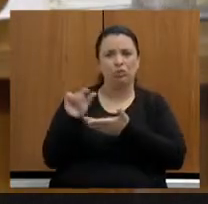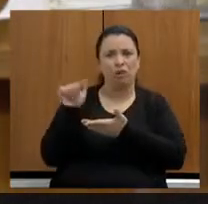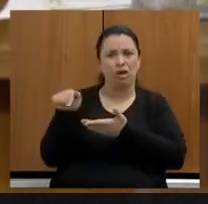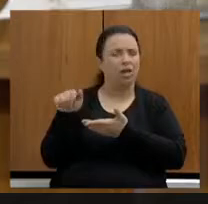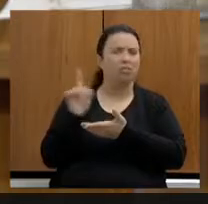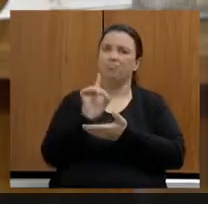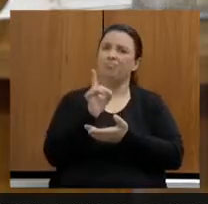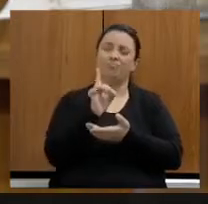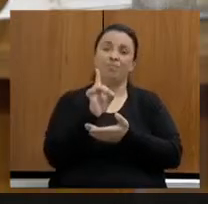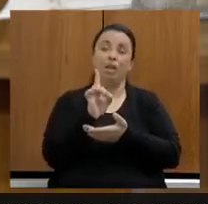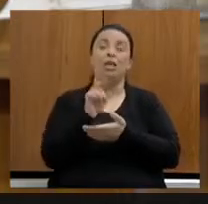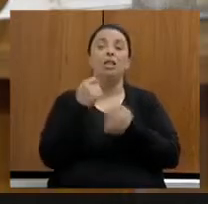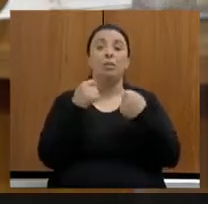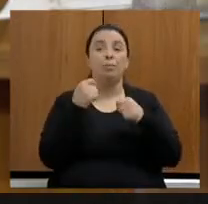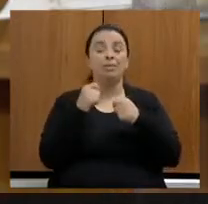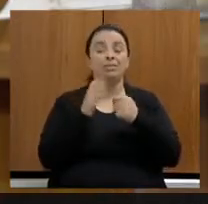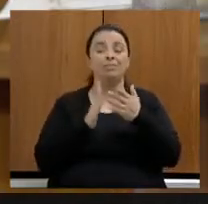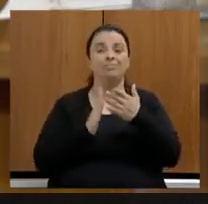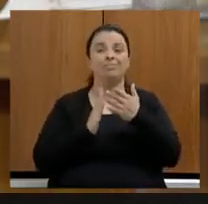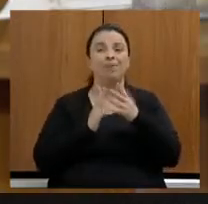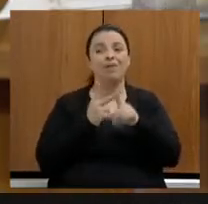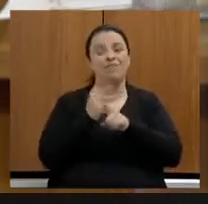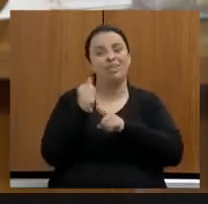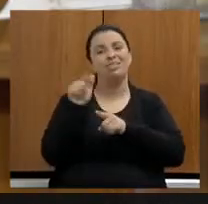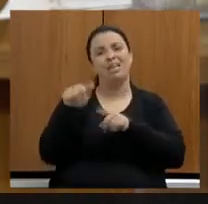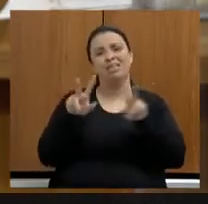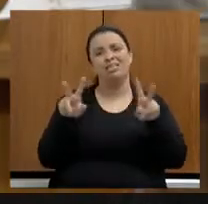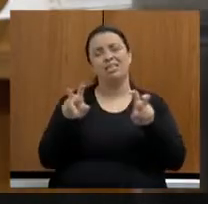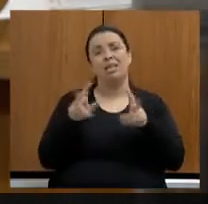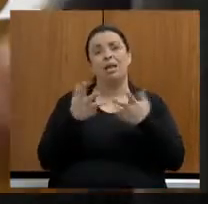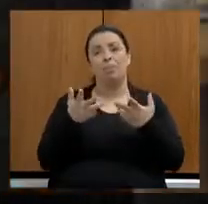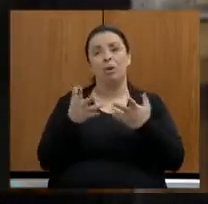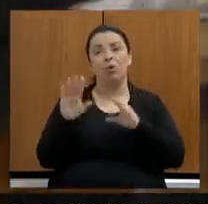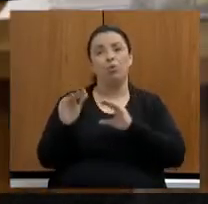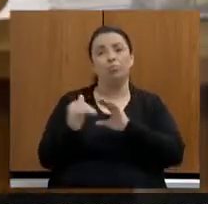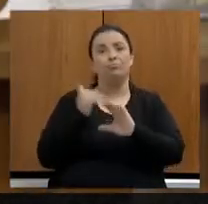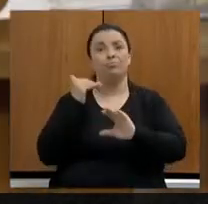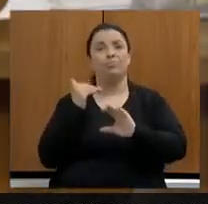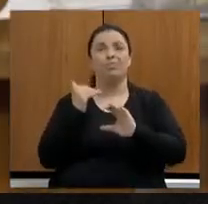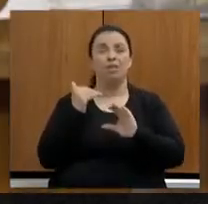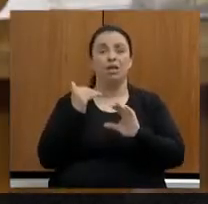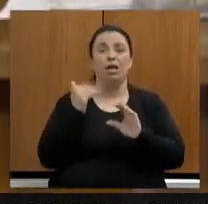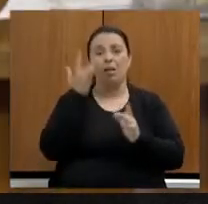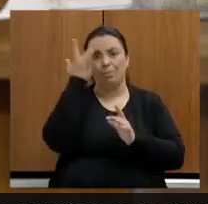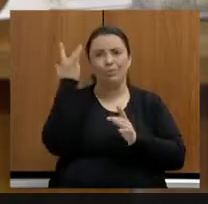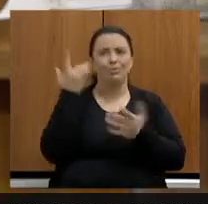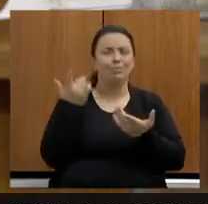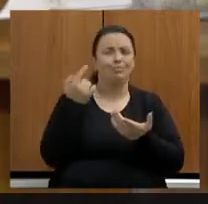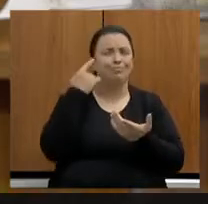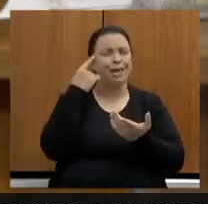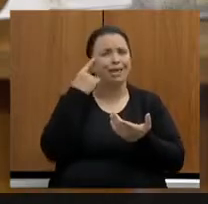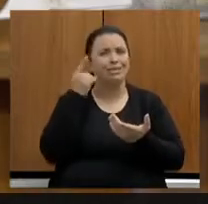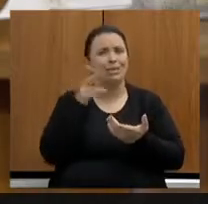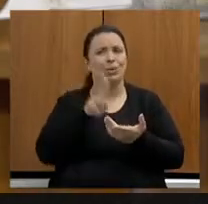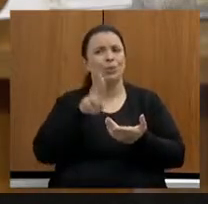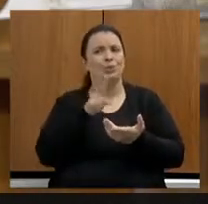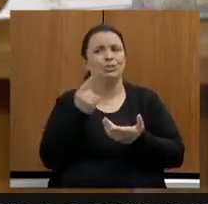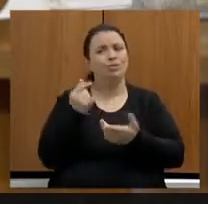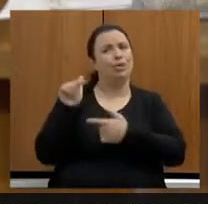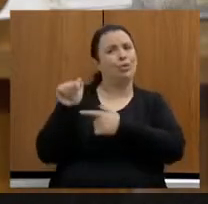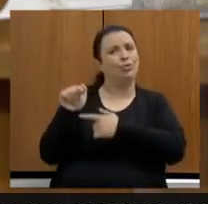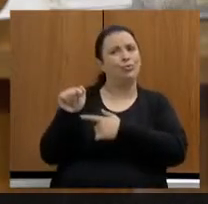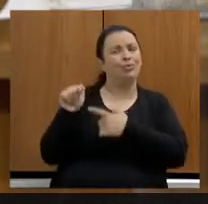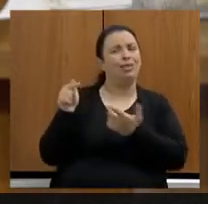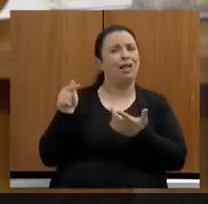importante que a gente superasse esse tema com o envio de quem é entende que tá tendo despesas executadas com fundeb o